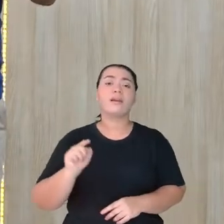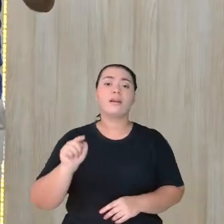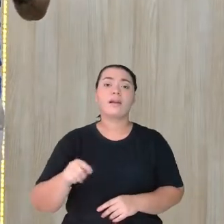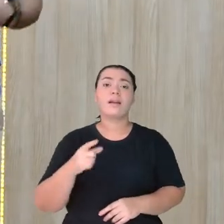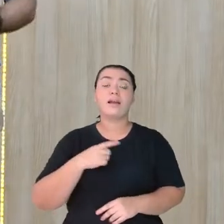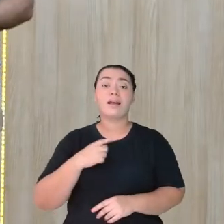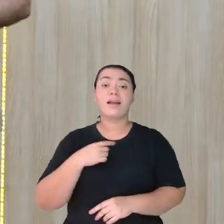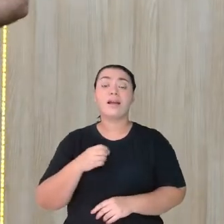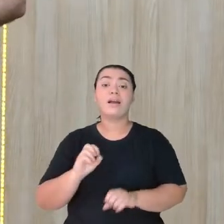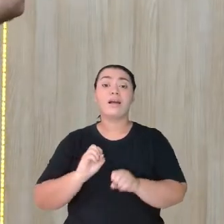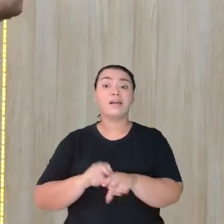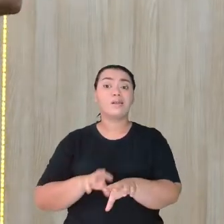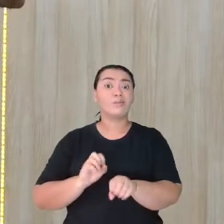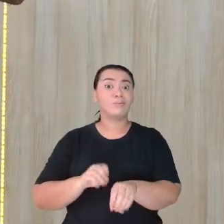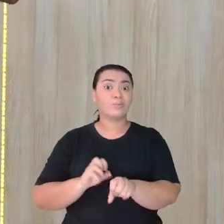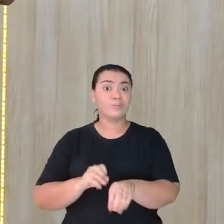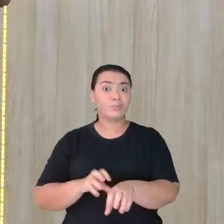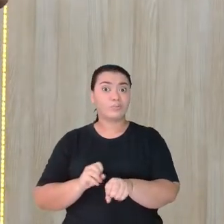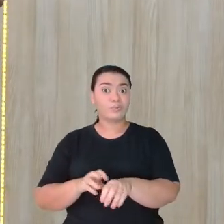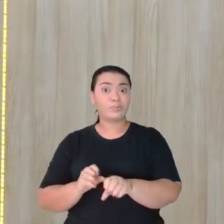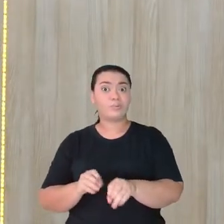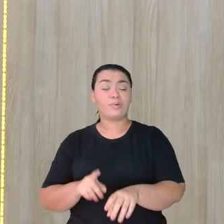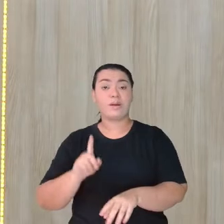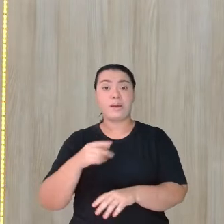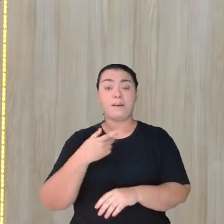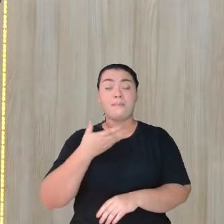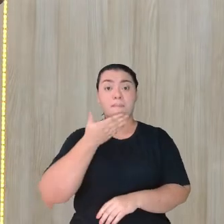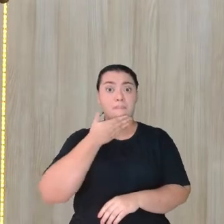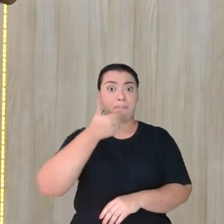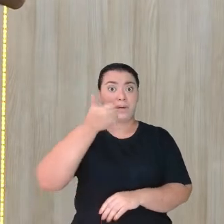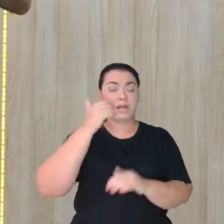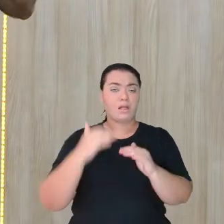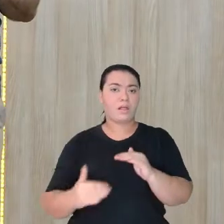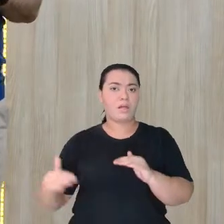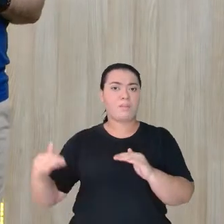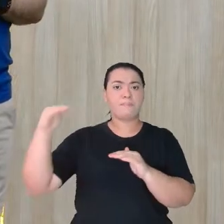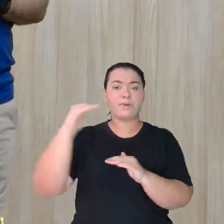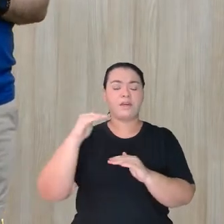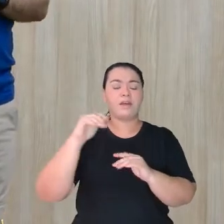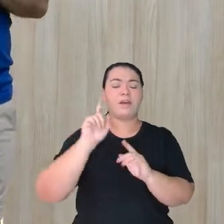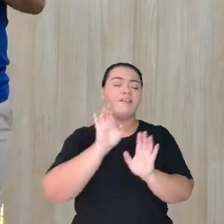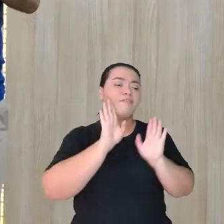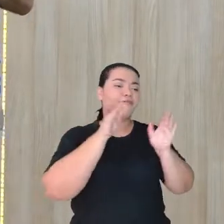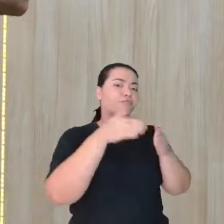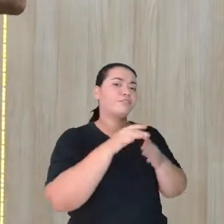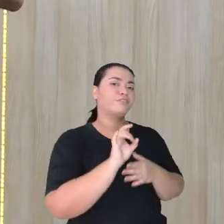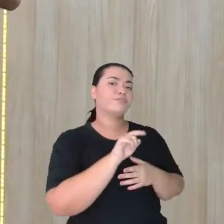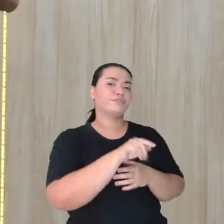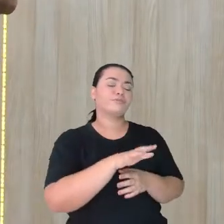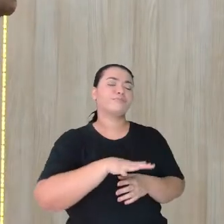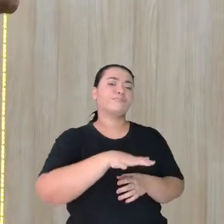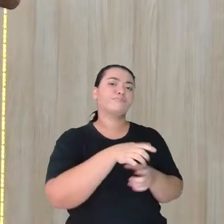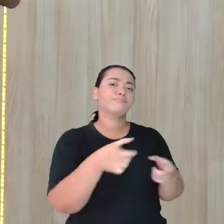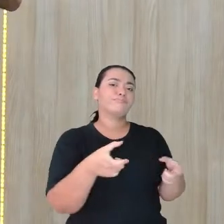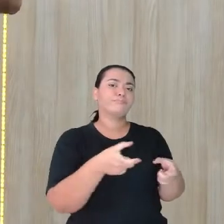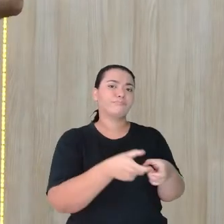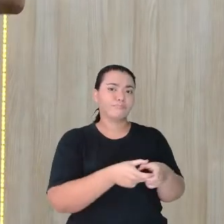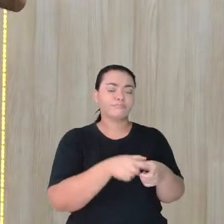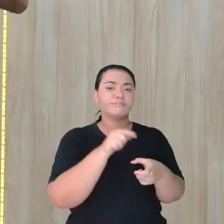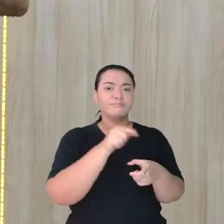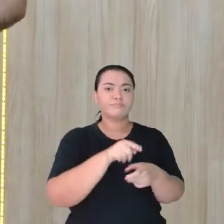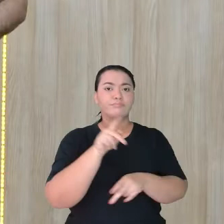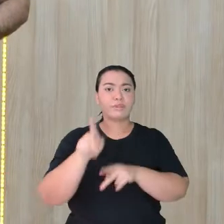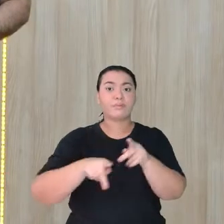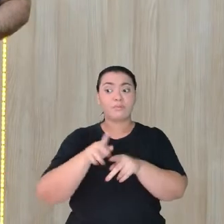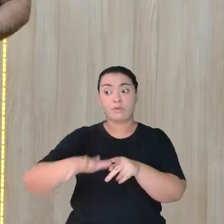que a educação de maior qualidade ela era destinada a uma pequena parcela